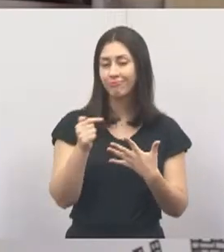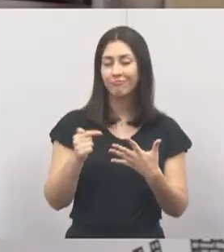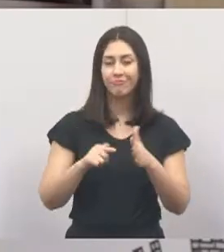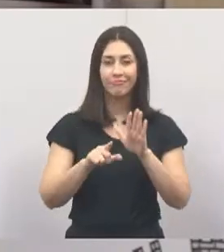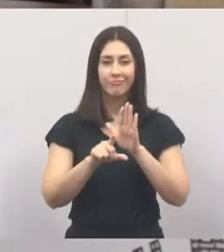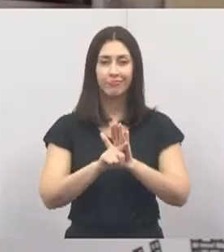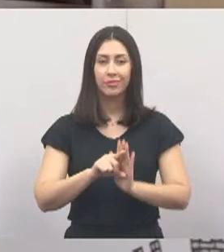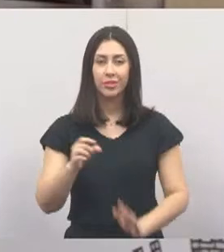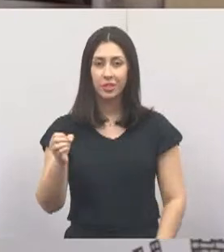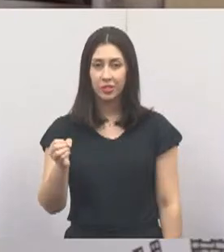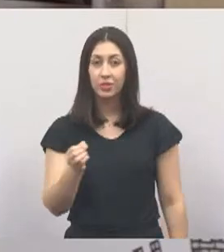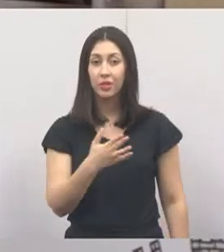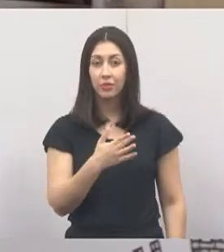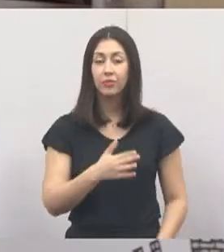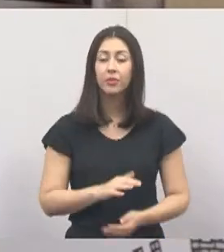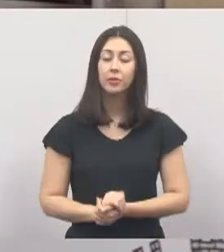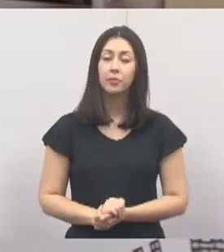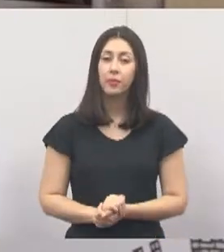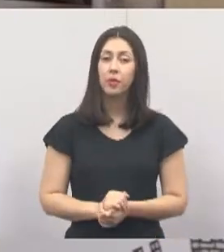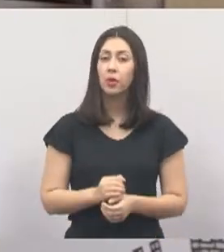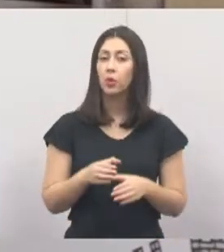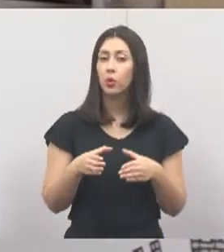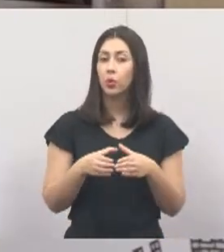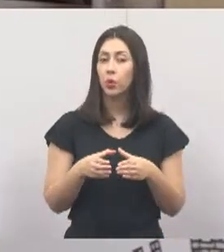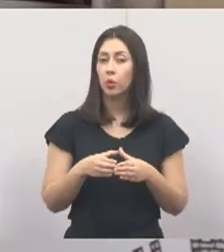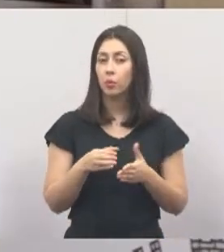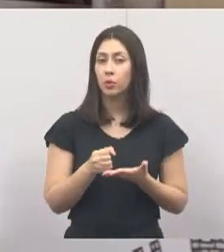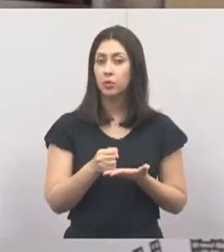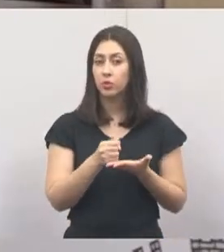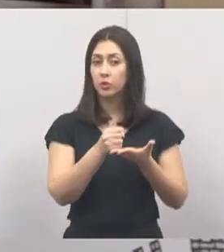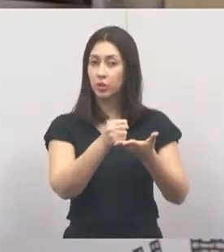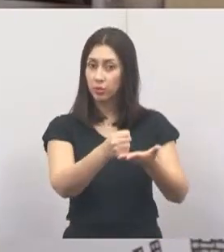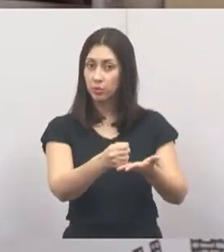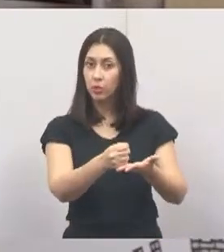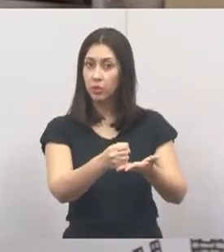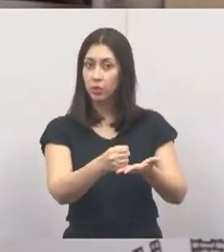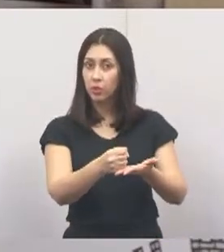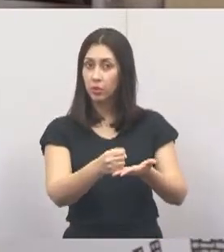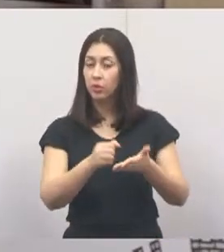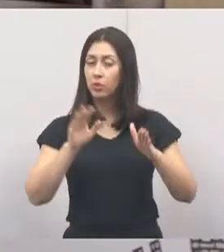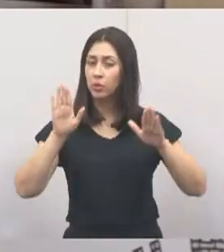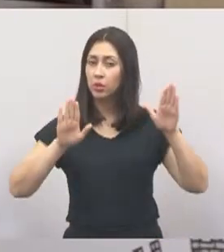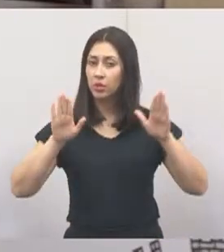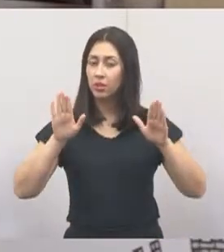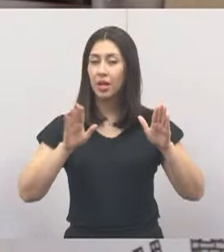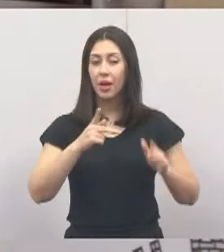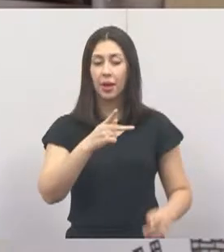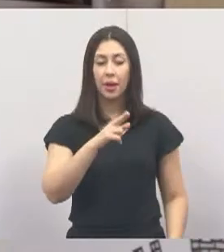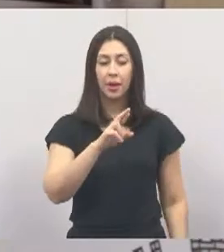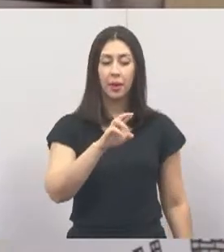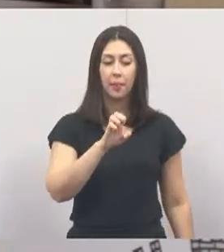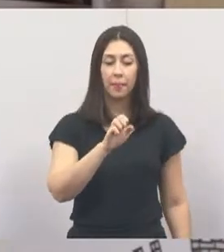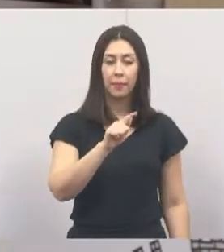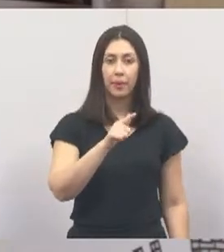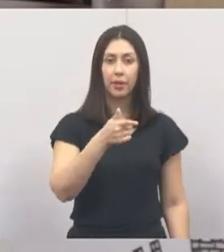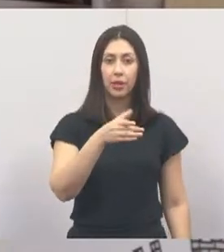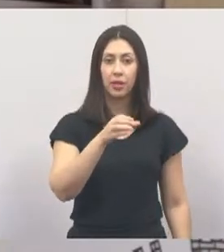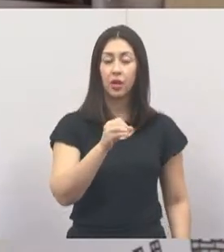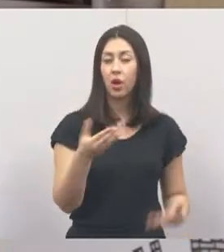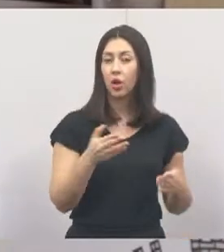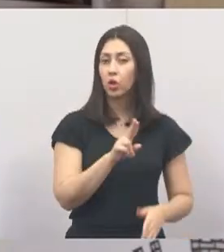lei. A equipe de apoio ao pregão passa a ser denominada equipe de apoio